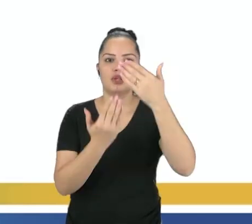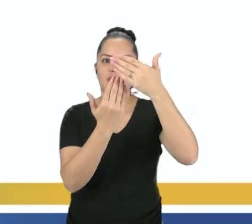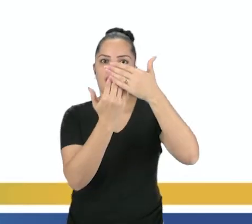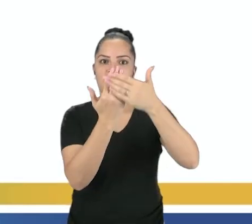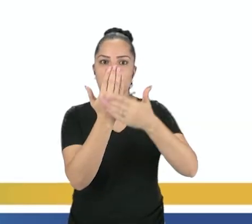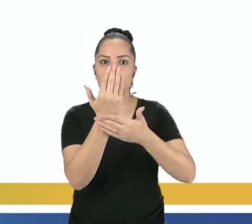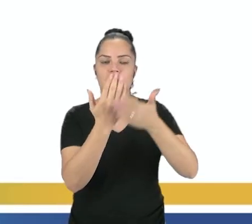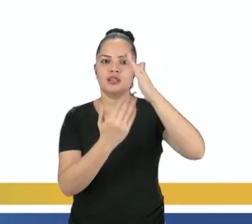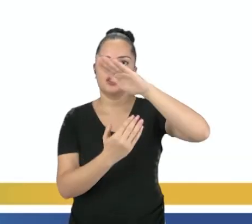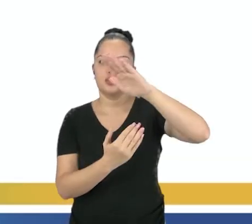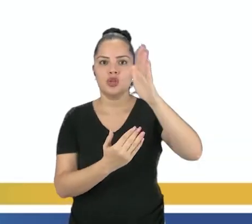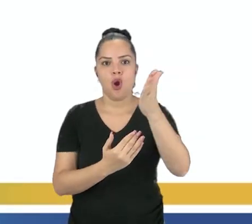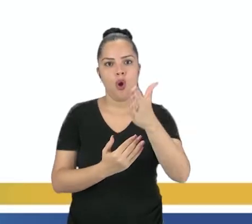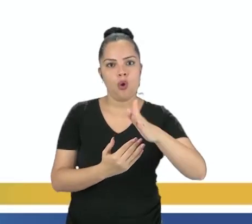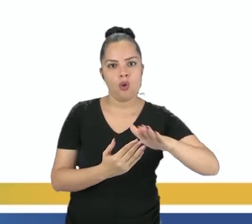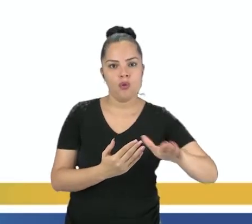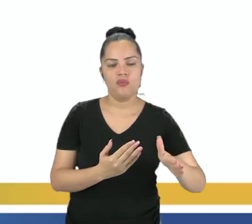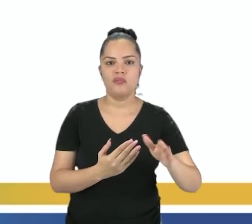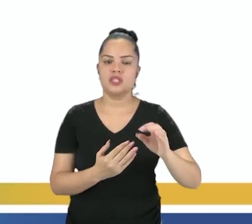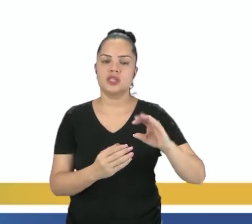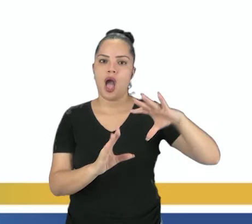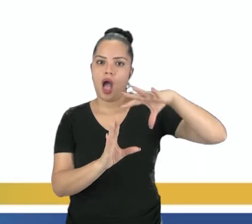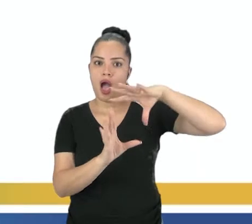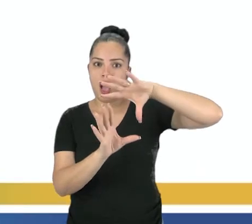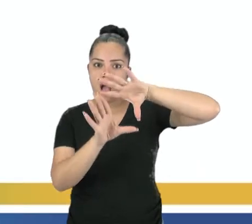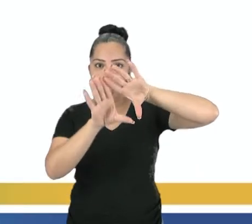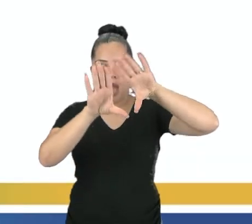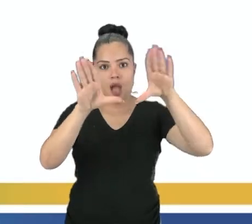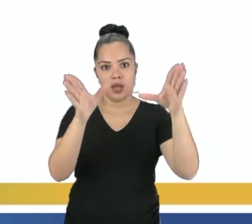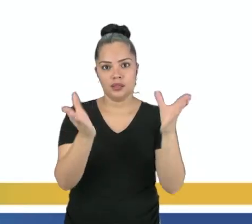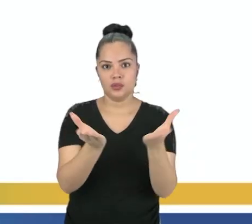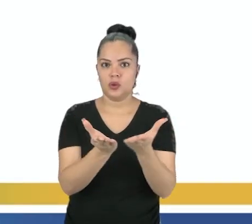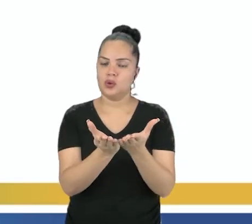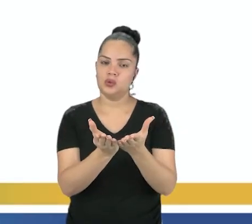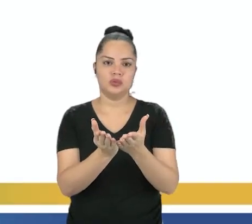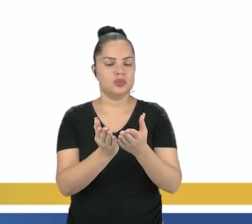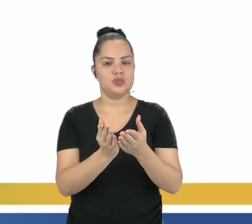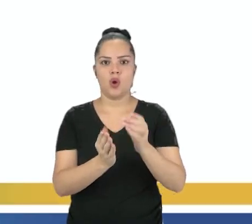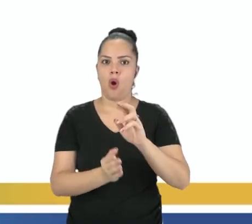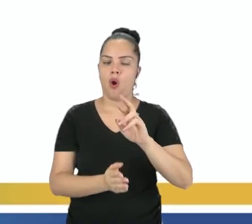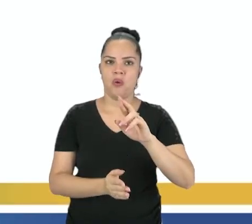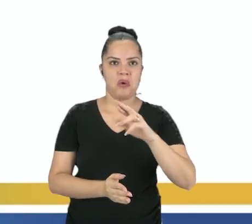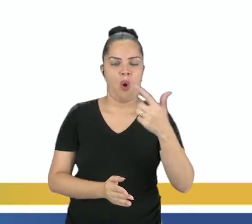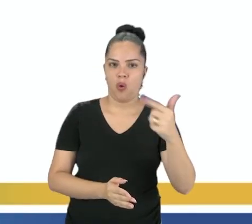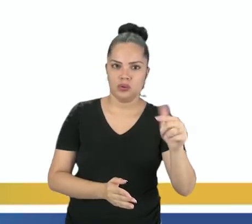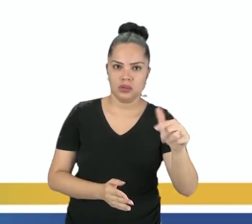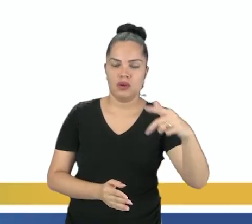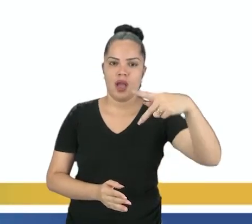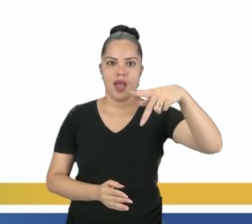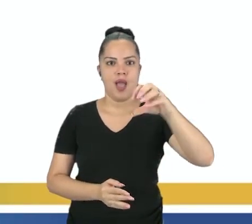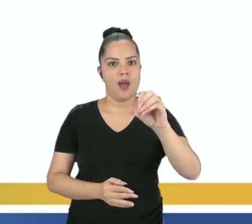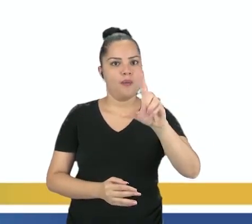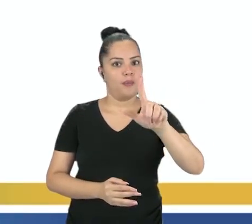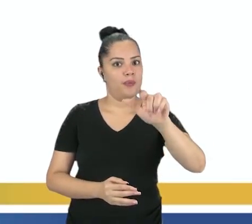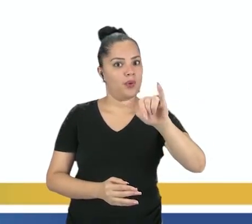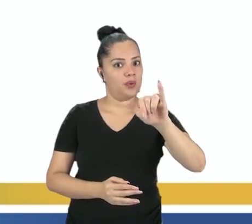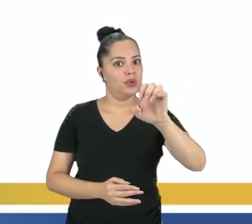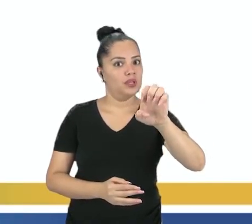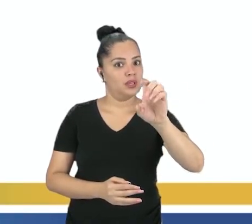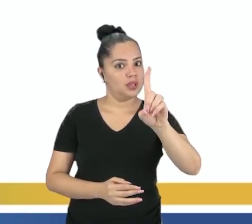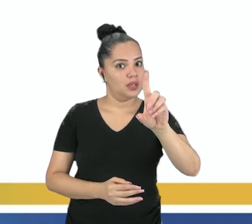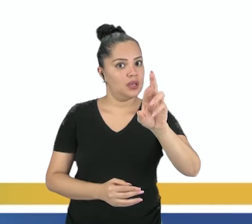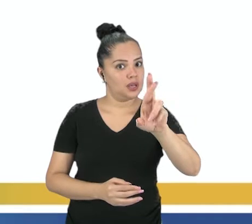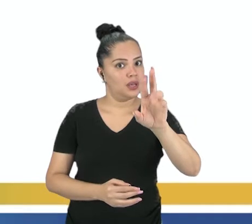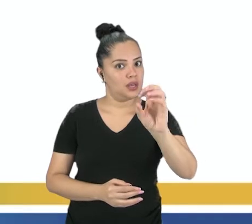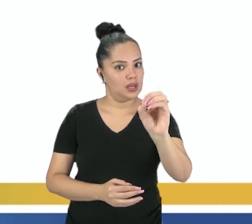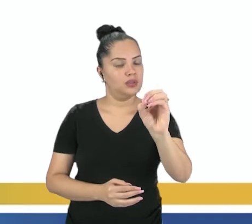curvas, chamadas de corpos redondos ou não poliedros, tá? Ou ainda também eles são chamados de superfícies